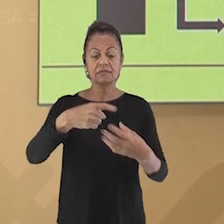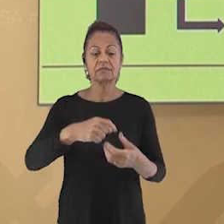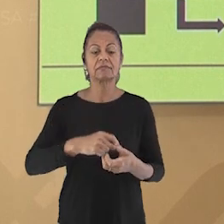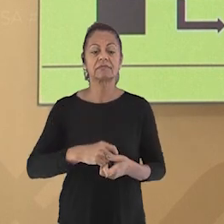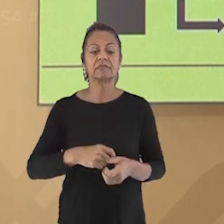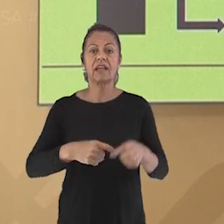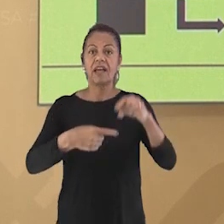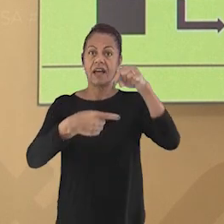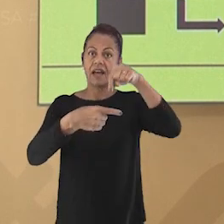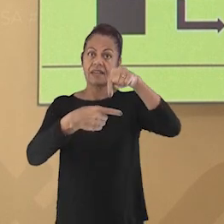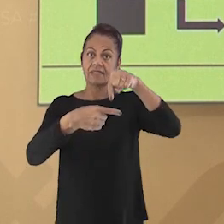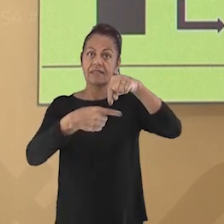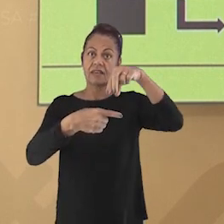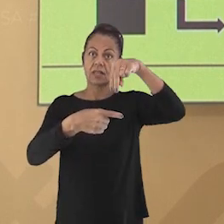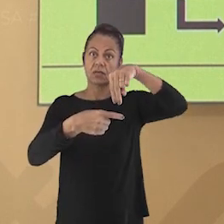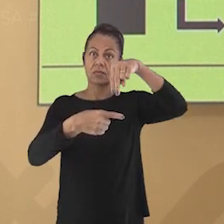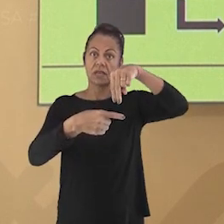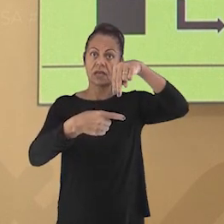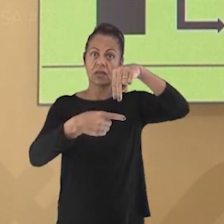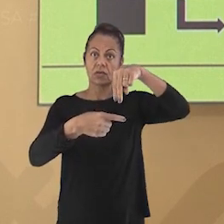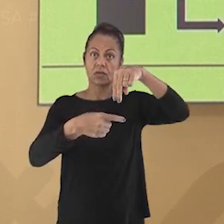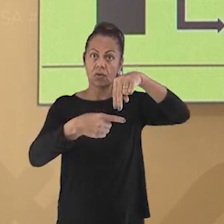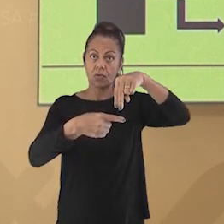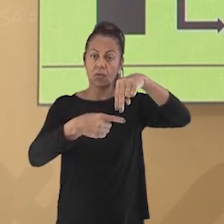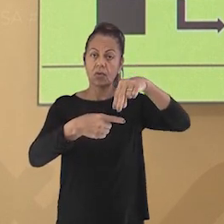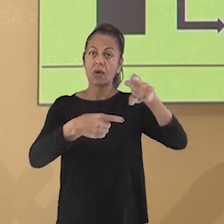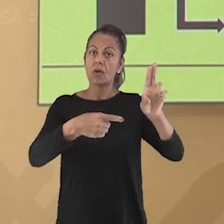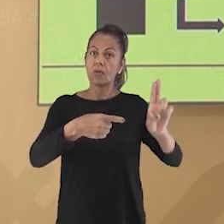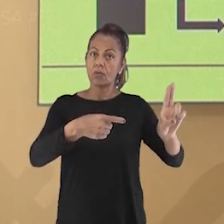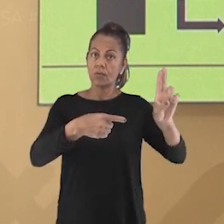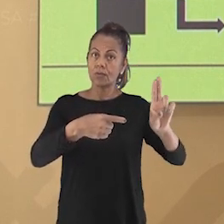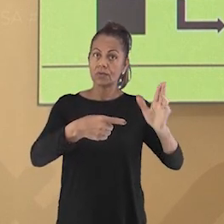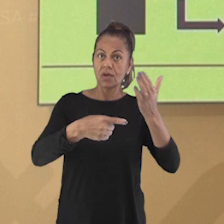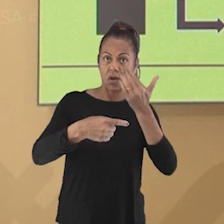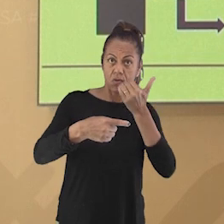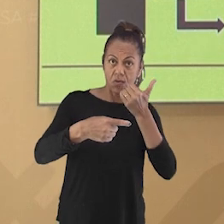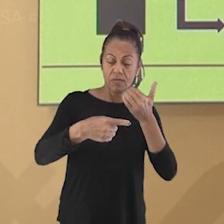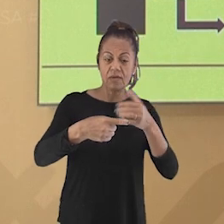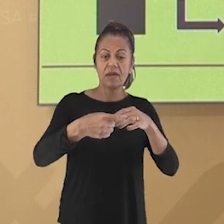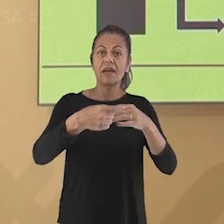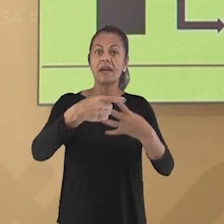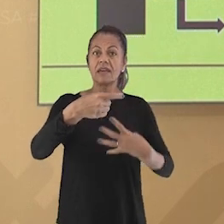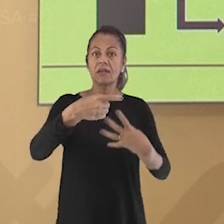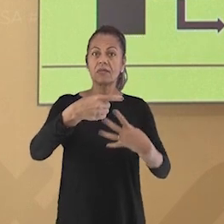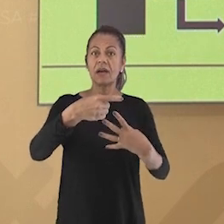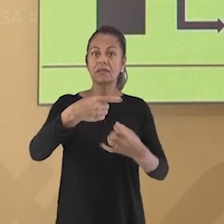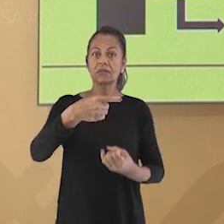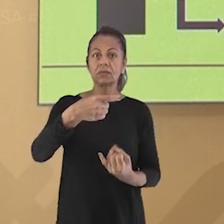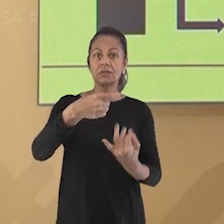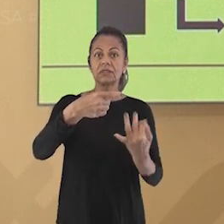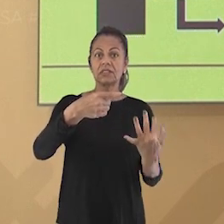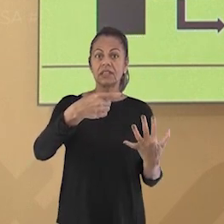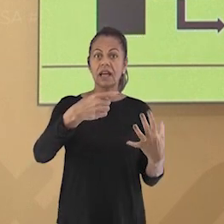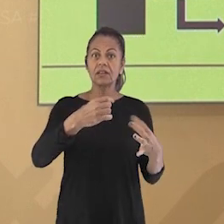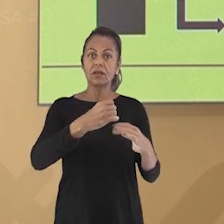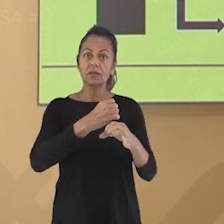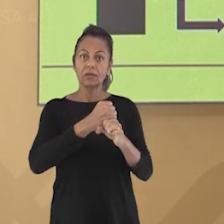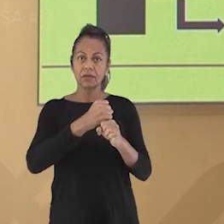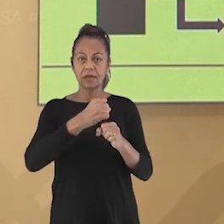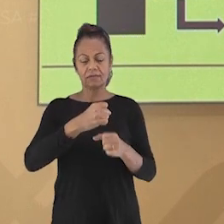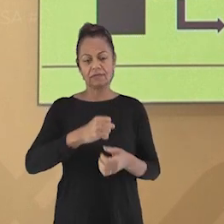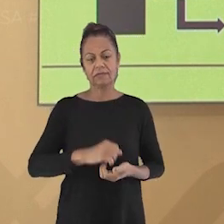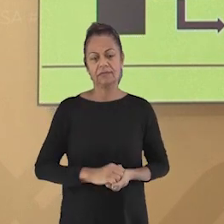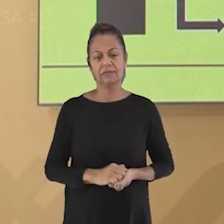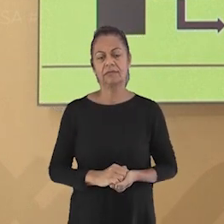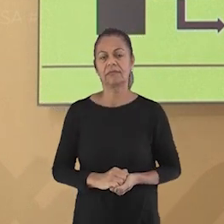numerador e representa a parte que nós consumimos. E o 4 representa o todo, o total de partes.